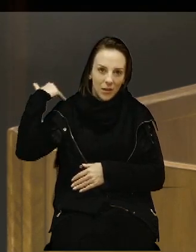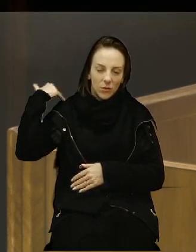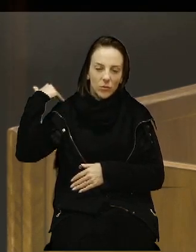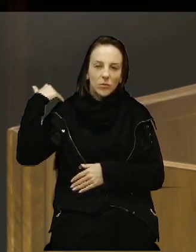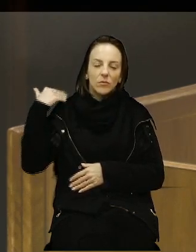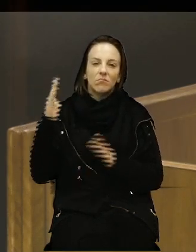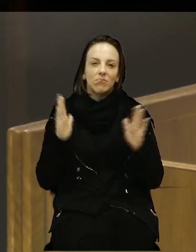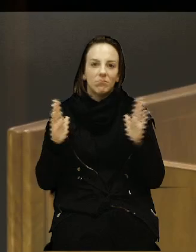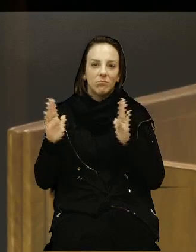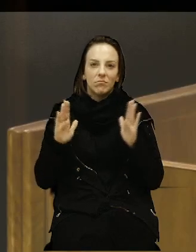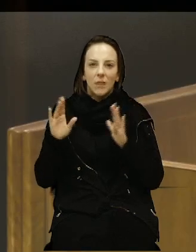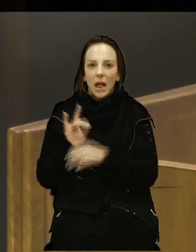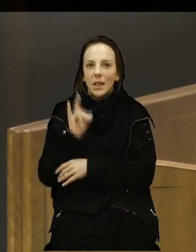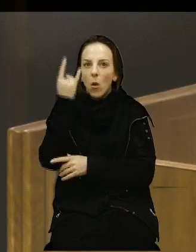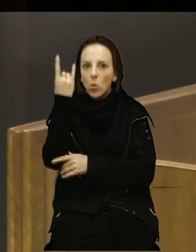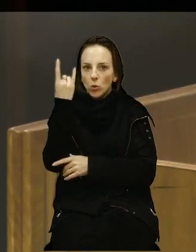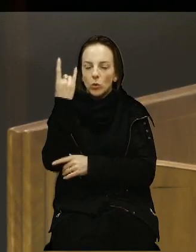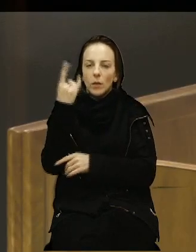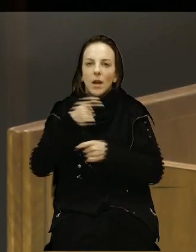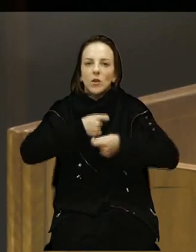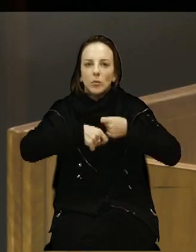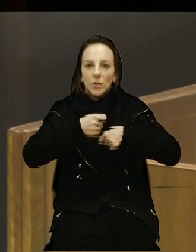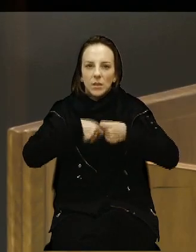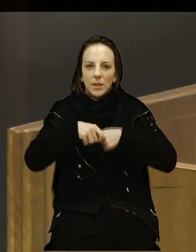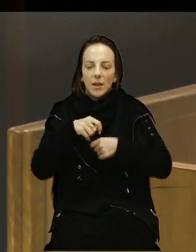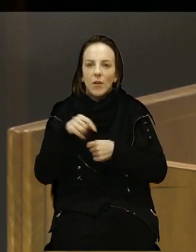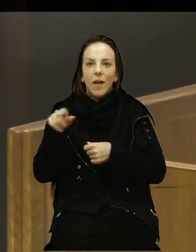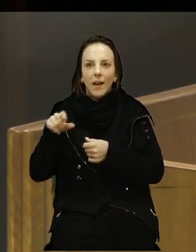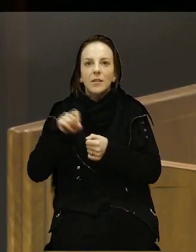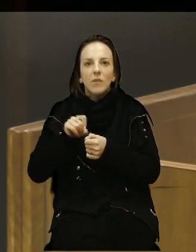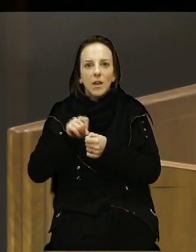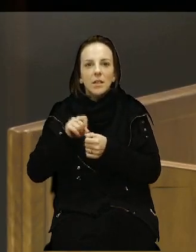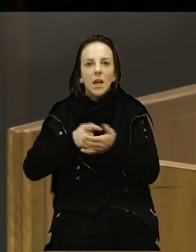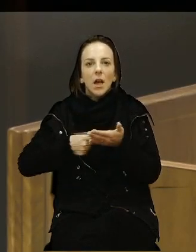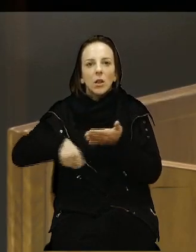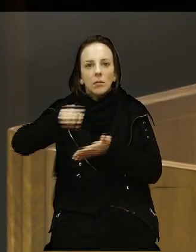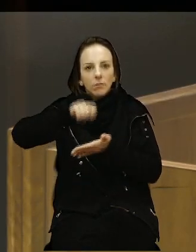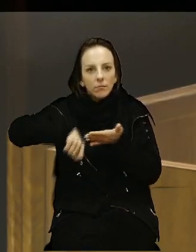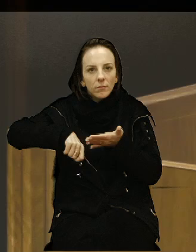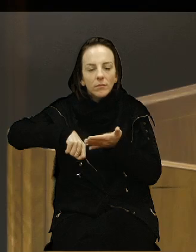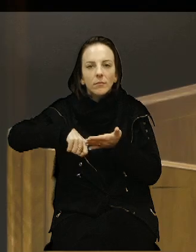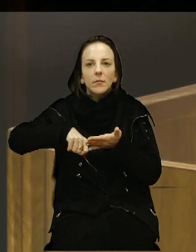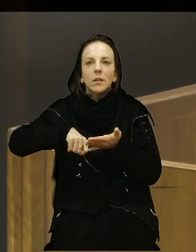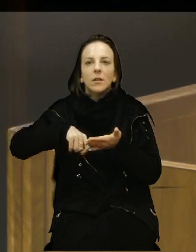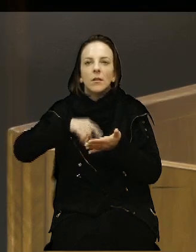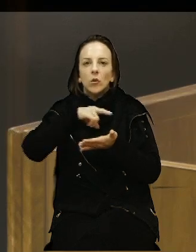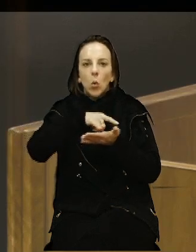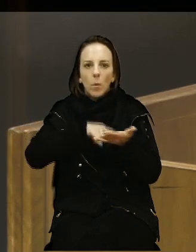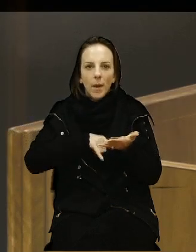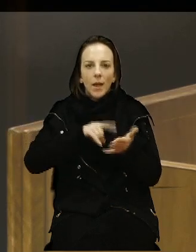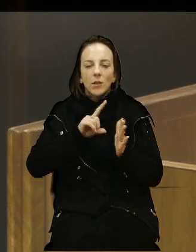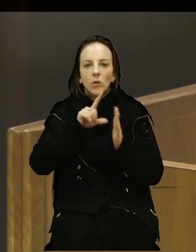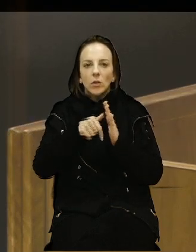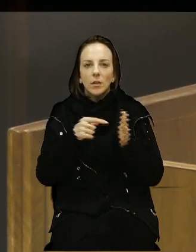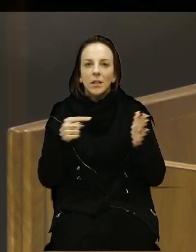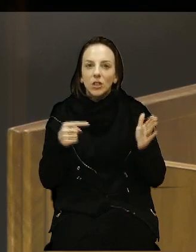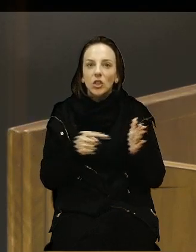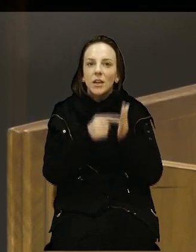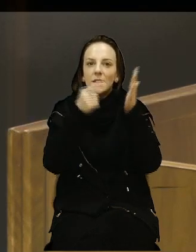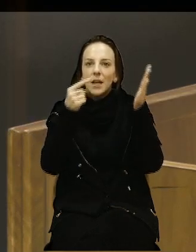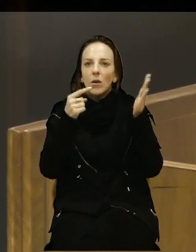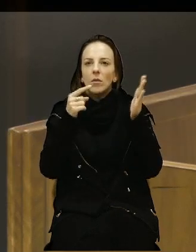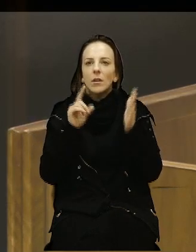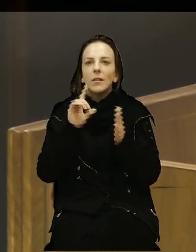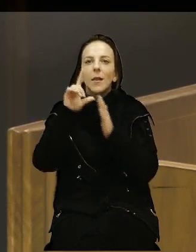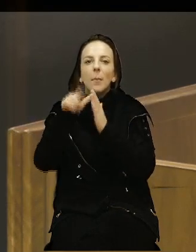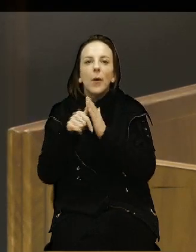na última gestão, eles faziam aqui os documentos, faziam as indicações, e depois, o